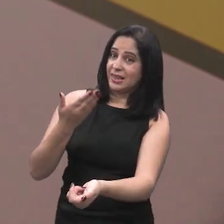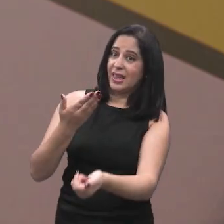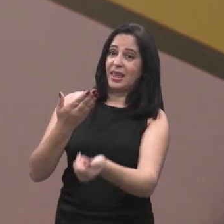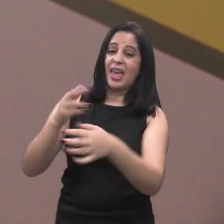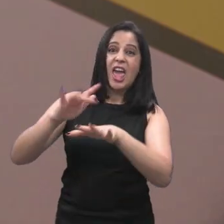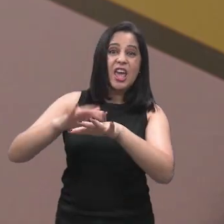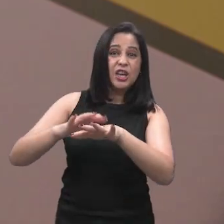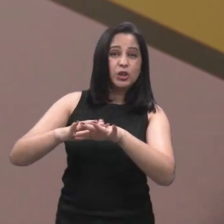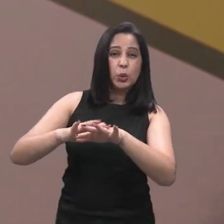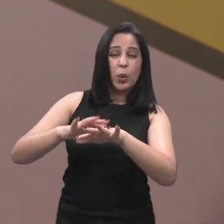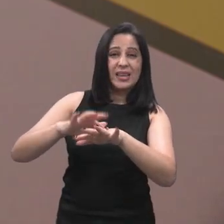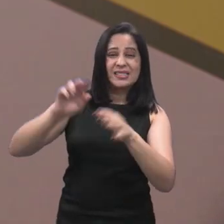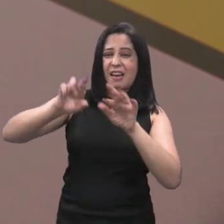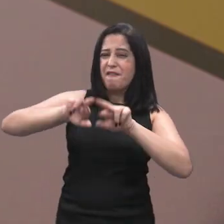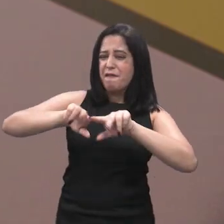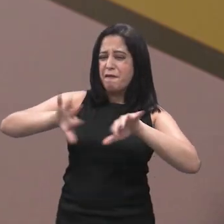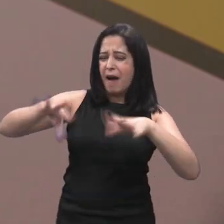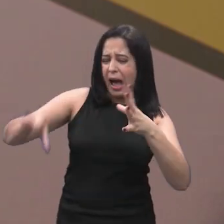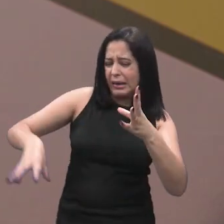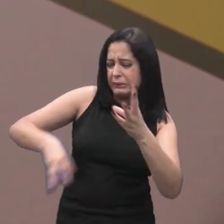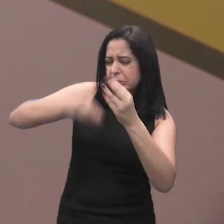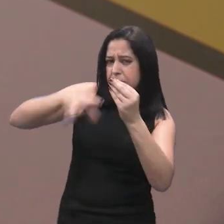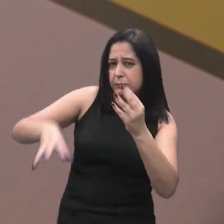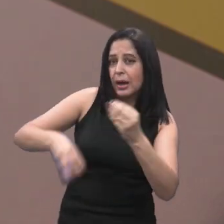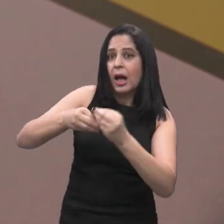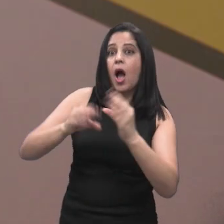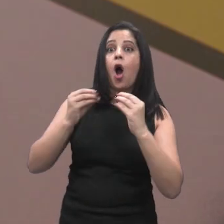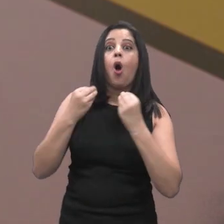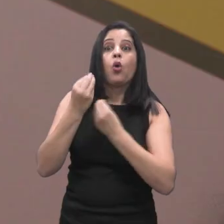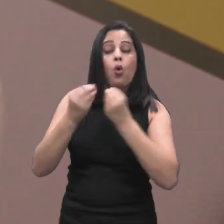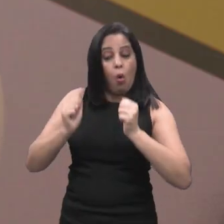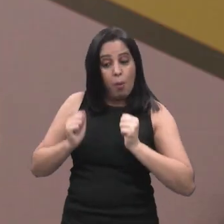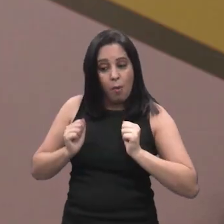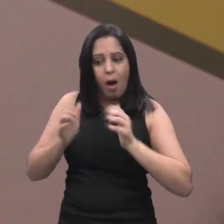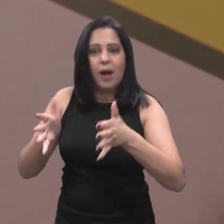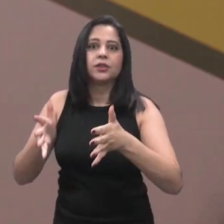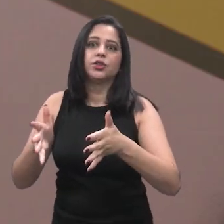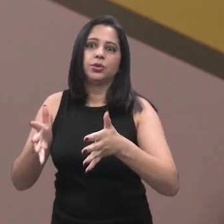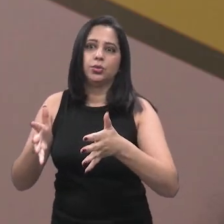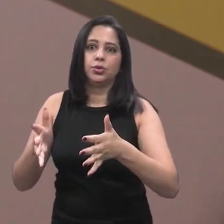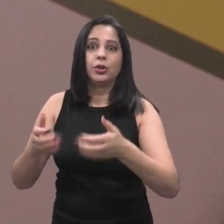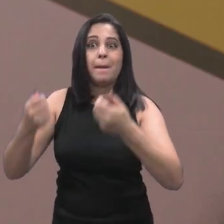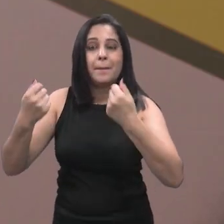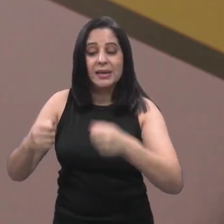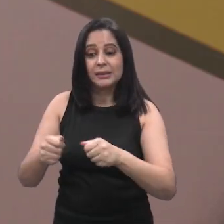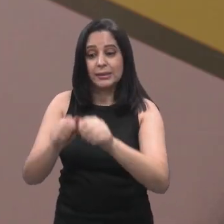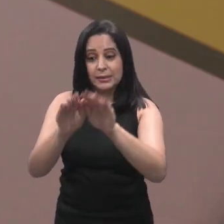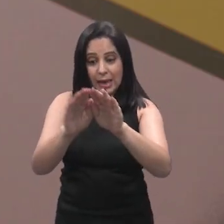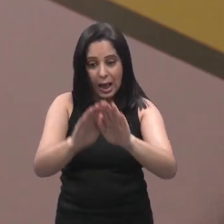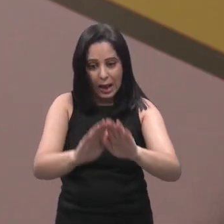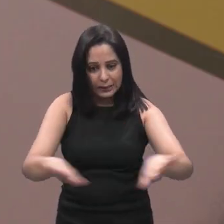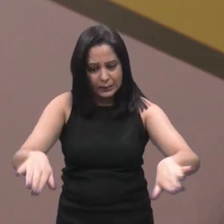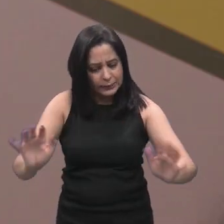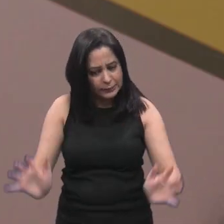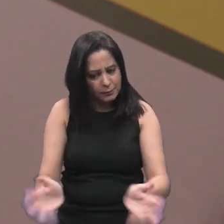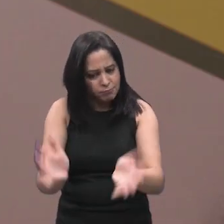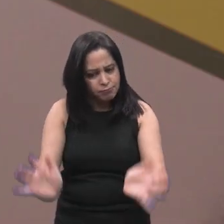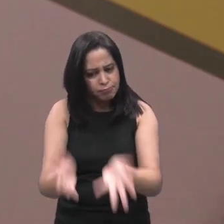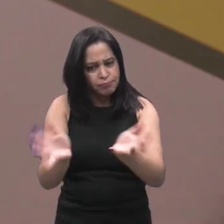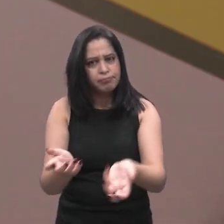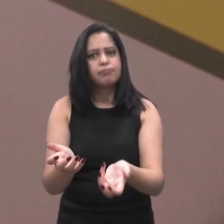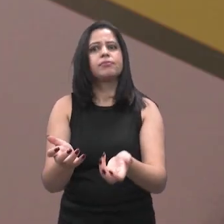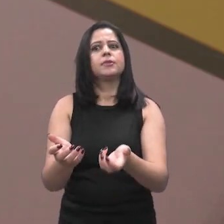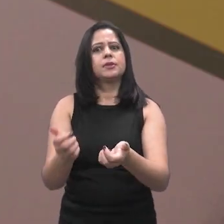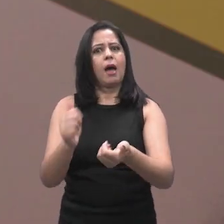nisso? Desde pequeno, estimulando atividade física, uma boa alimentação. Eu sei que às vezes